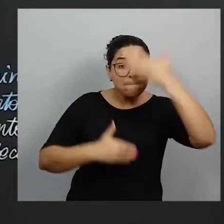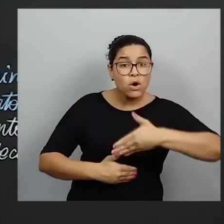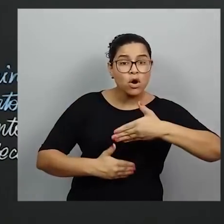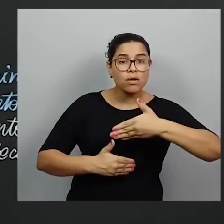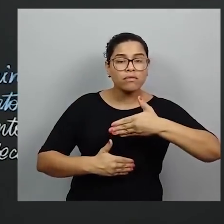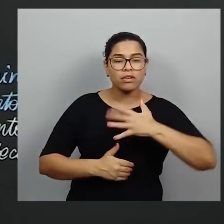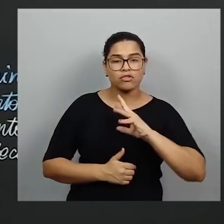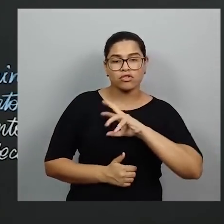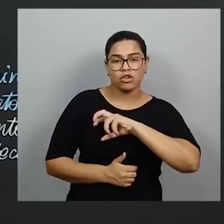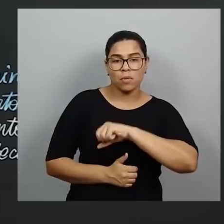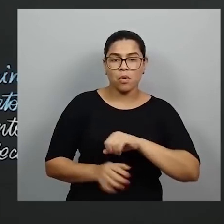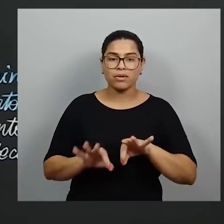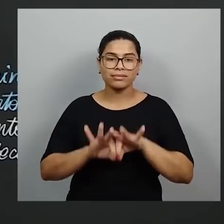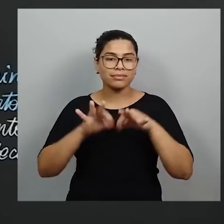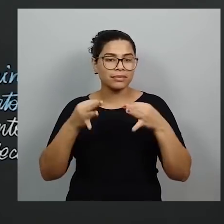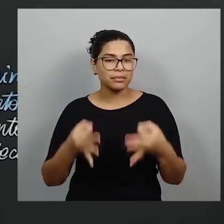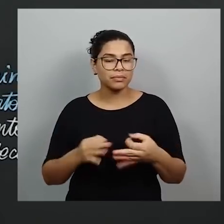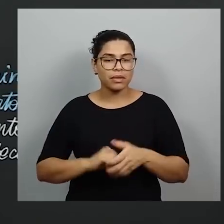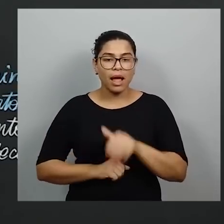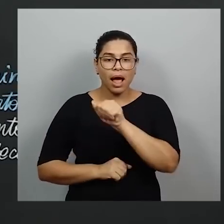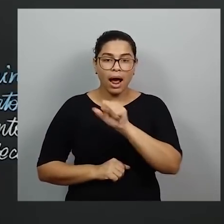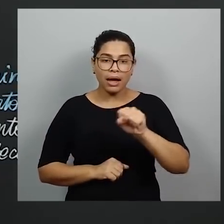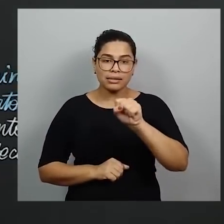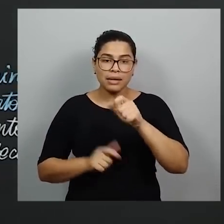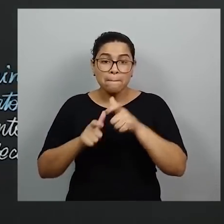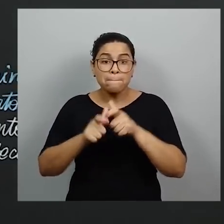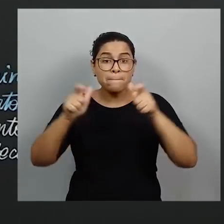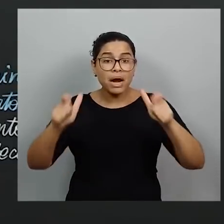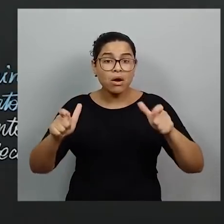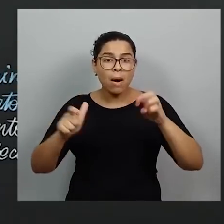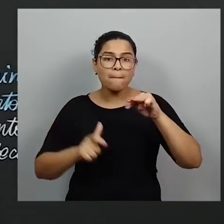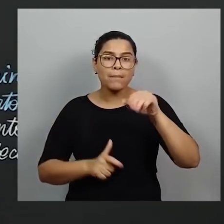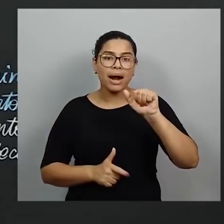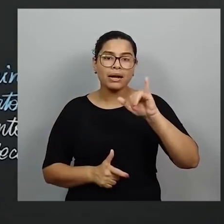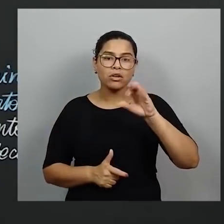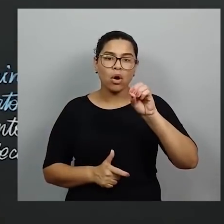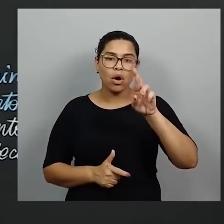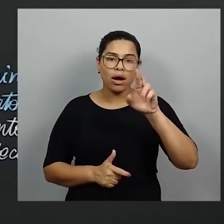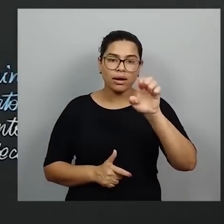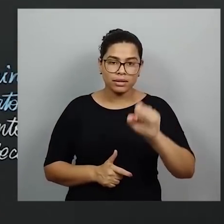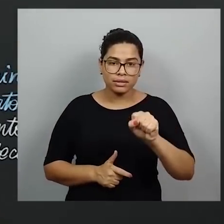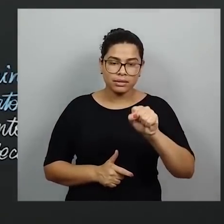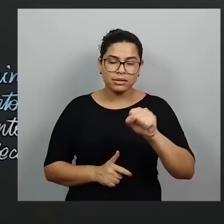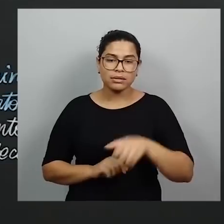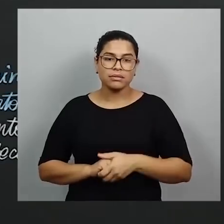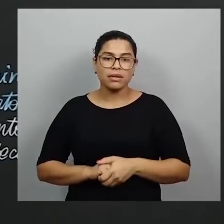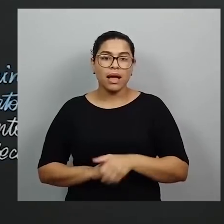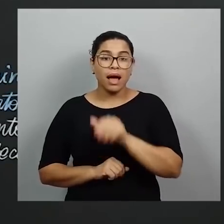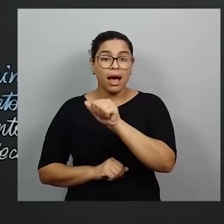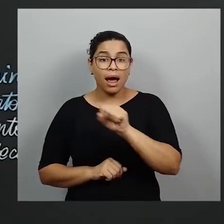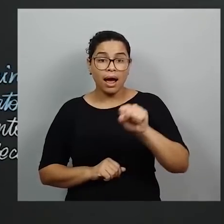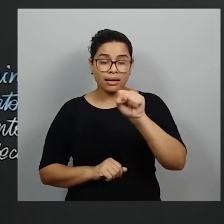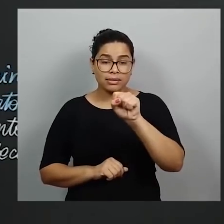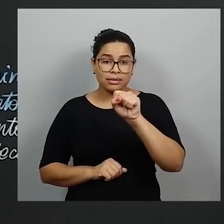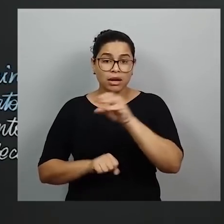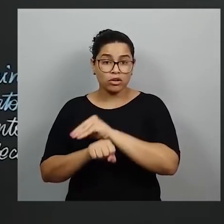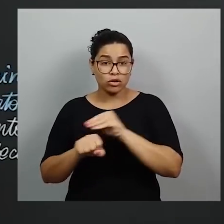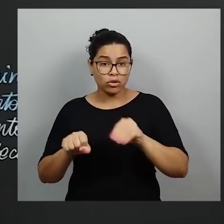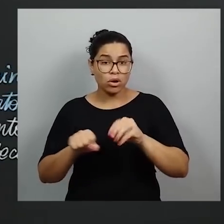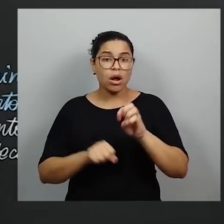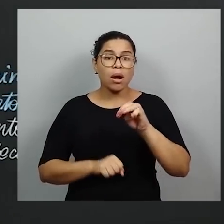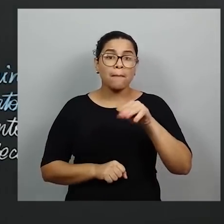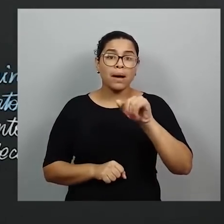Eu tenho aqui a expressão as maiores, eu tenho o artigo as, né? Eu tenho o adjetivo maiores, então eu